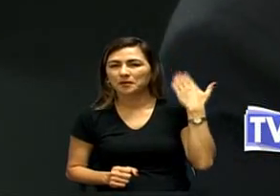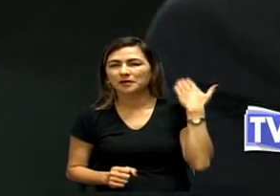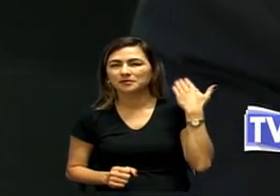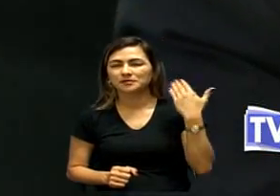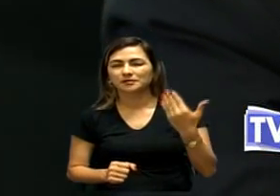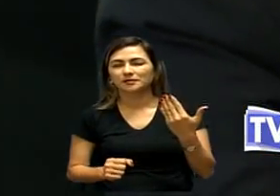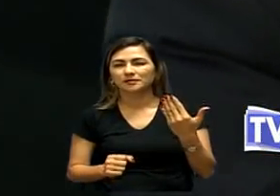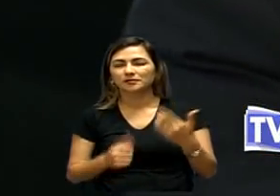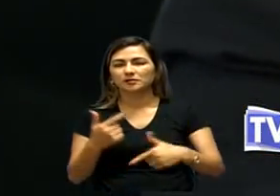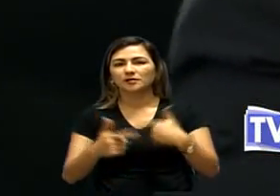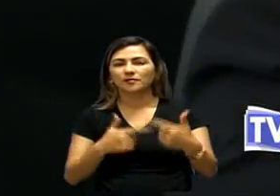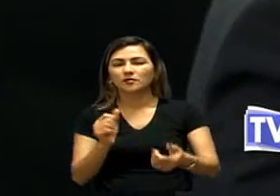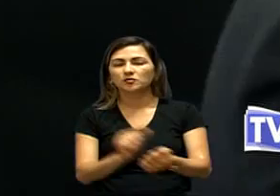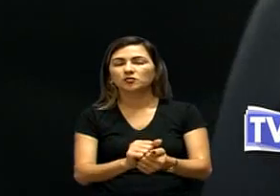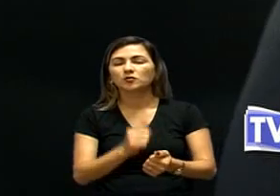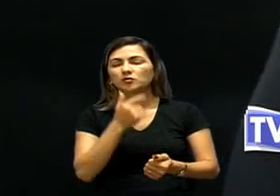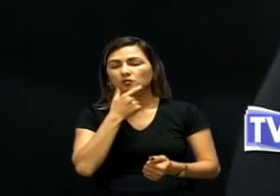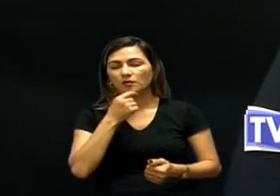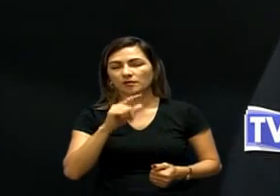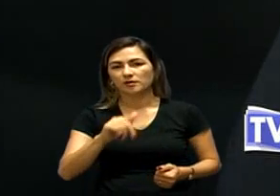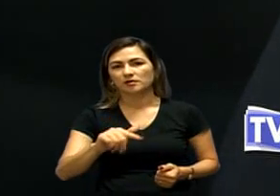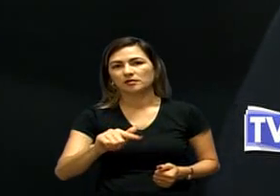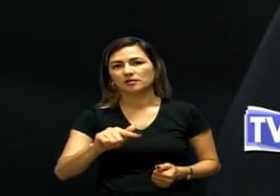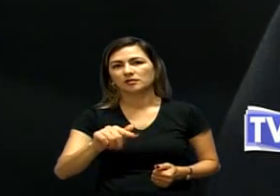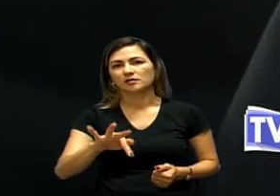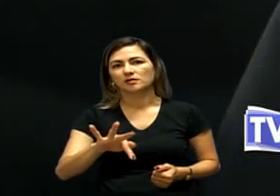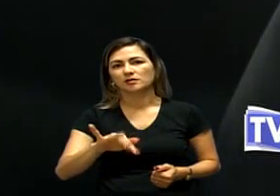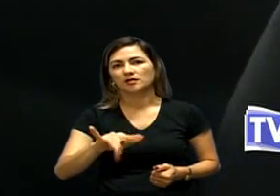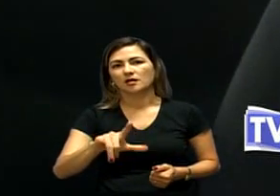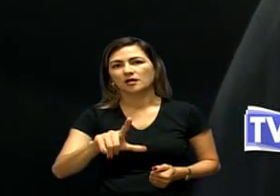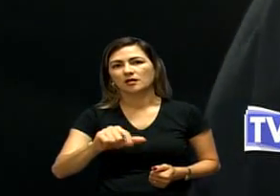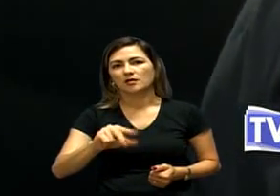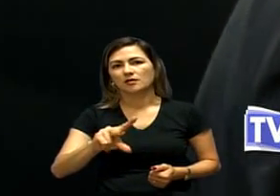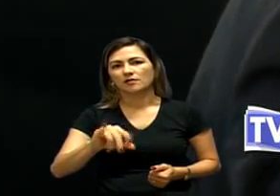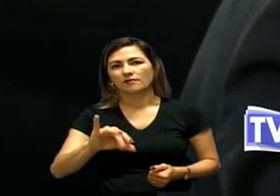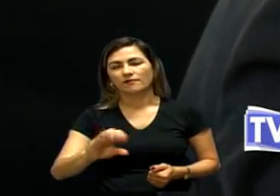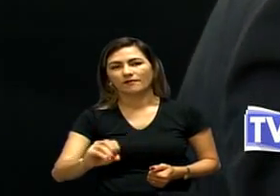do Flávio. Se o Flávio estiver aí, ele vota também, que negócio dela.